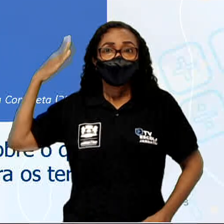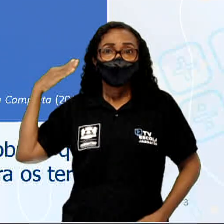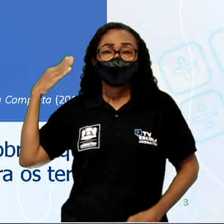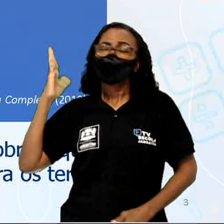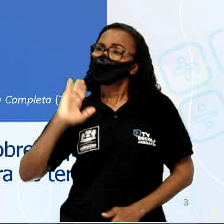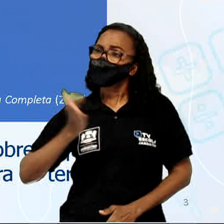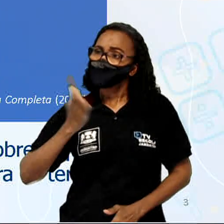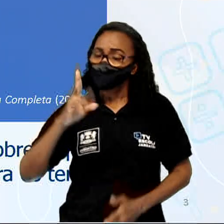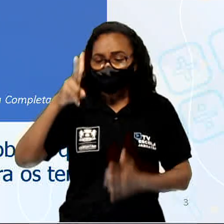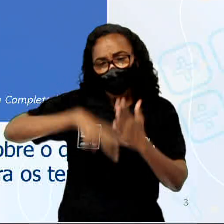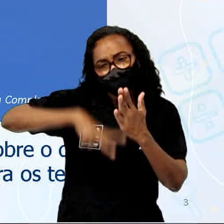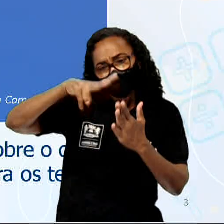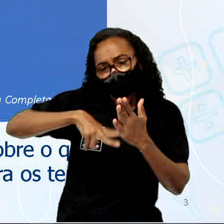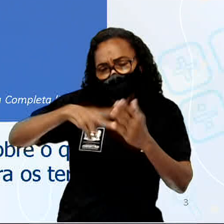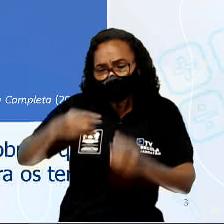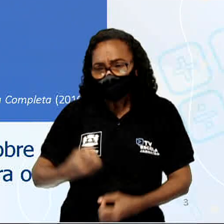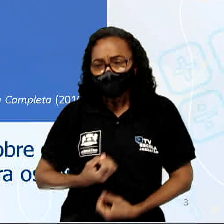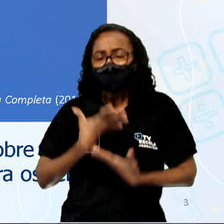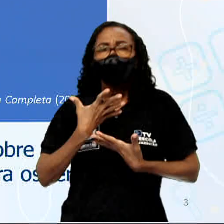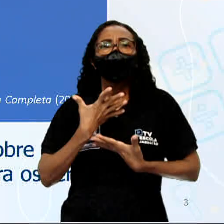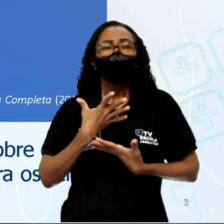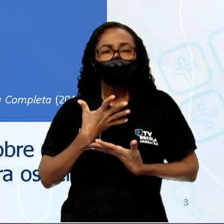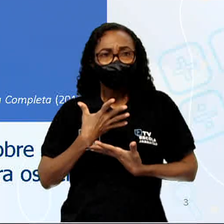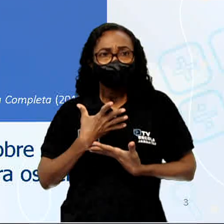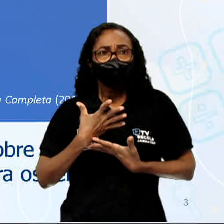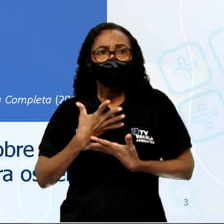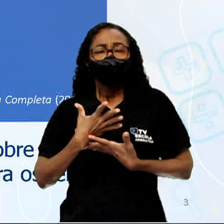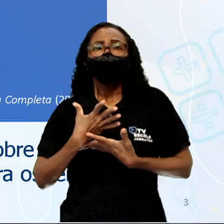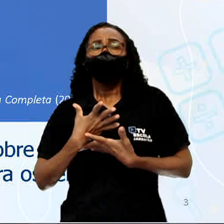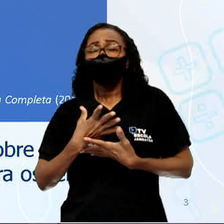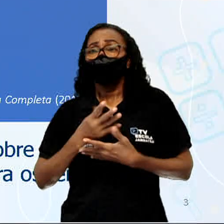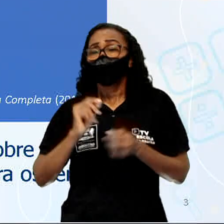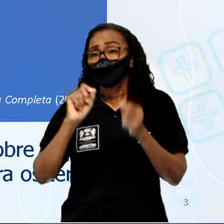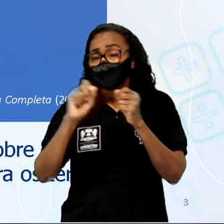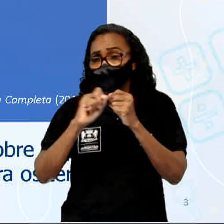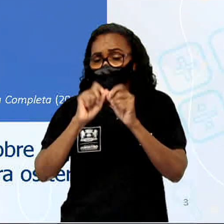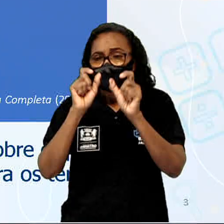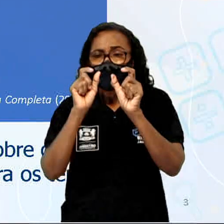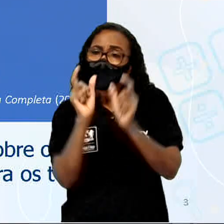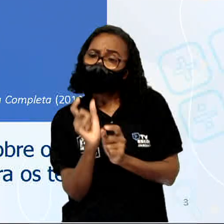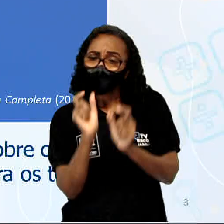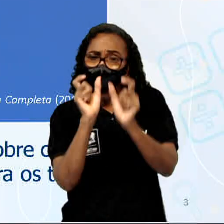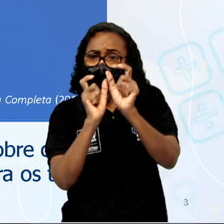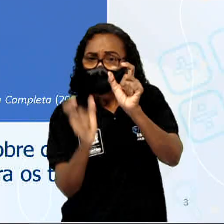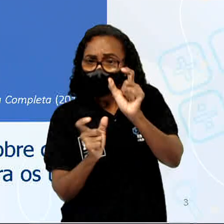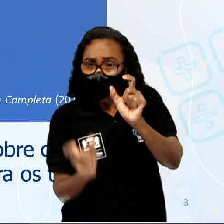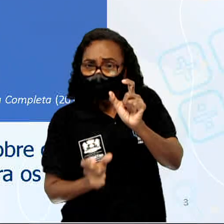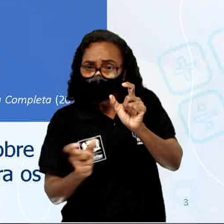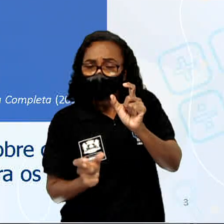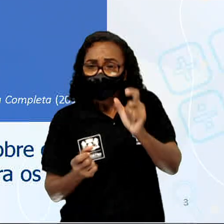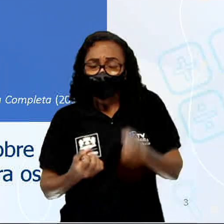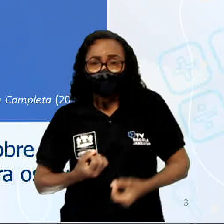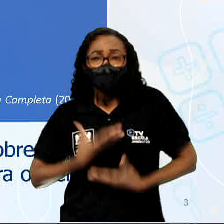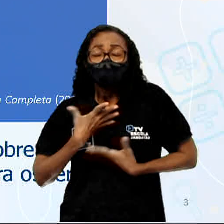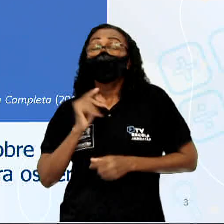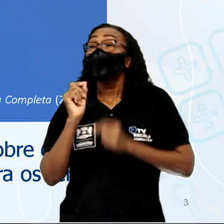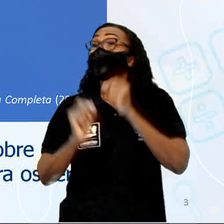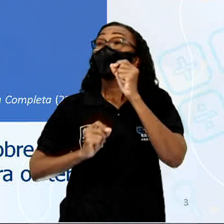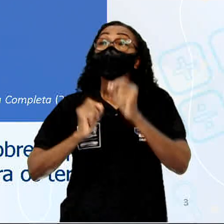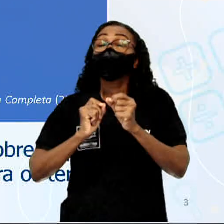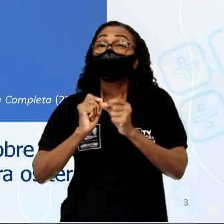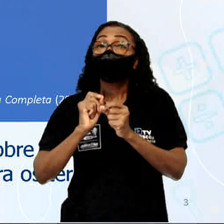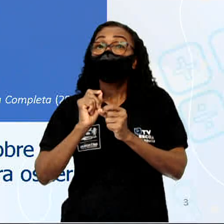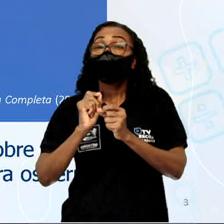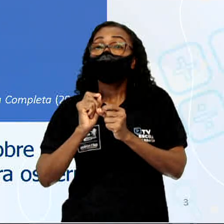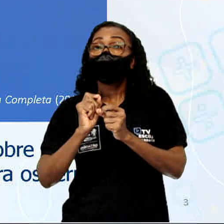poema de Monel de Barros, em que ele vai fazer um pequeno verbete poético sobre o que seria o poeta para